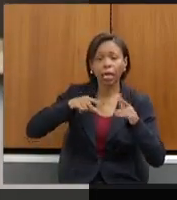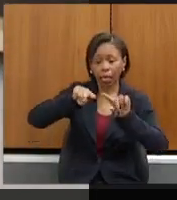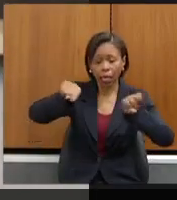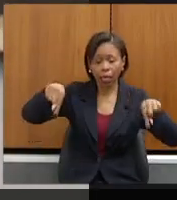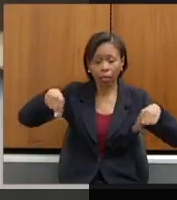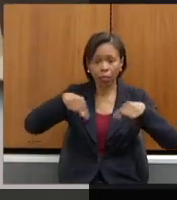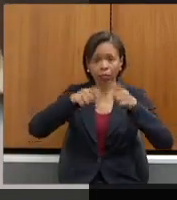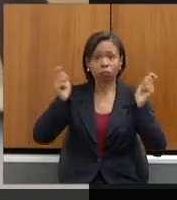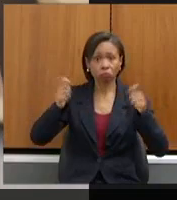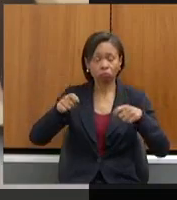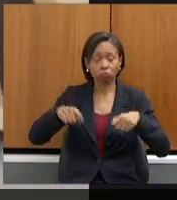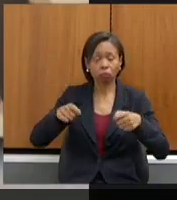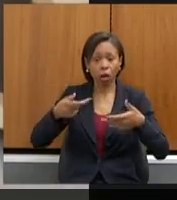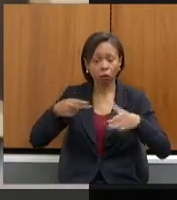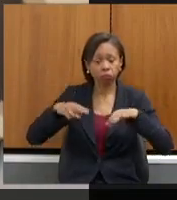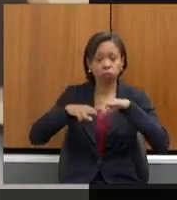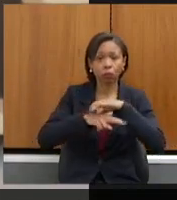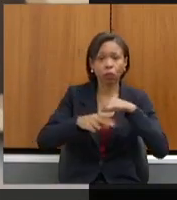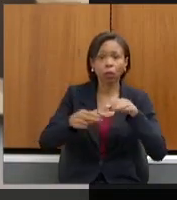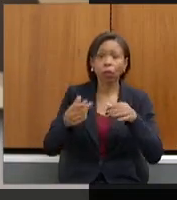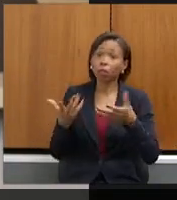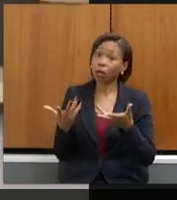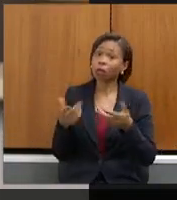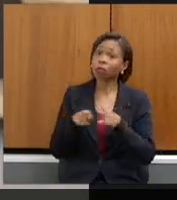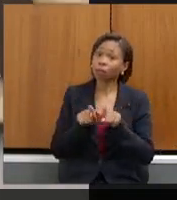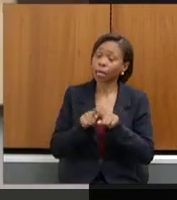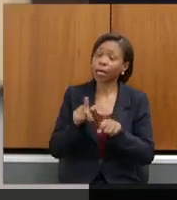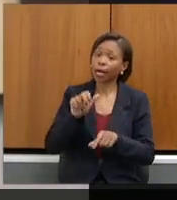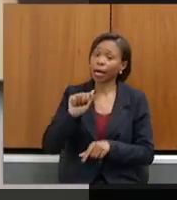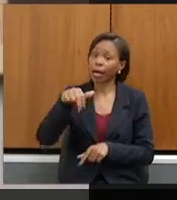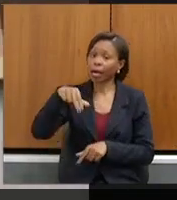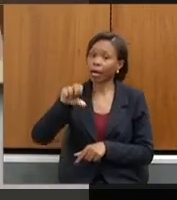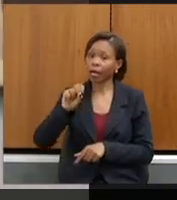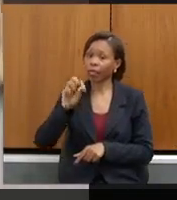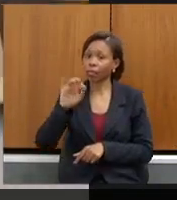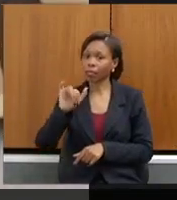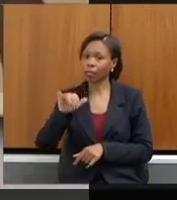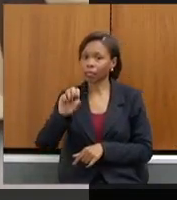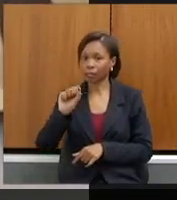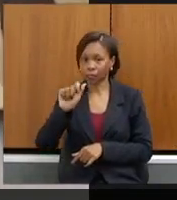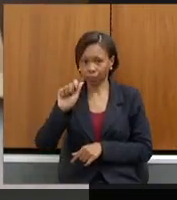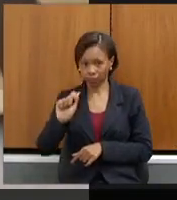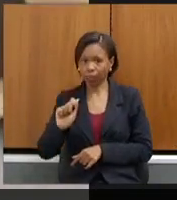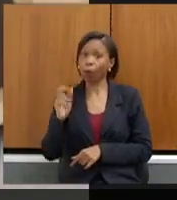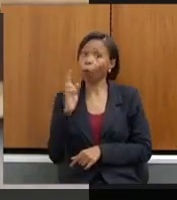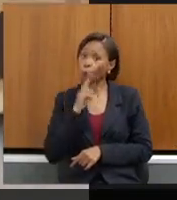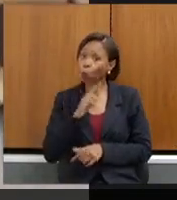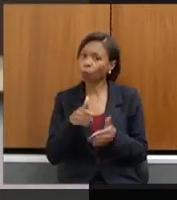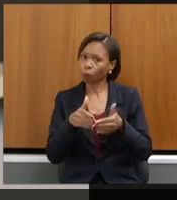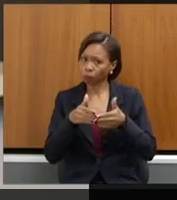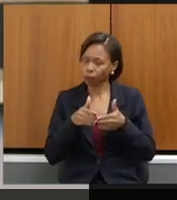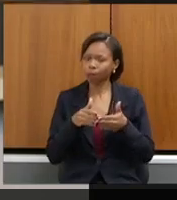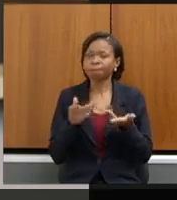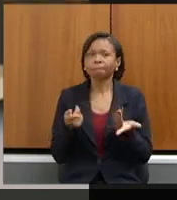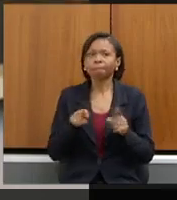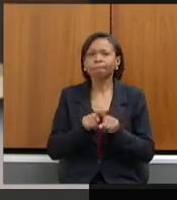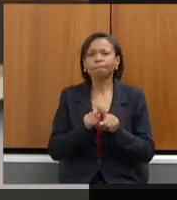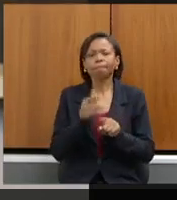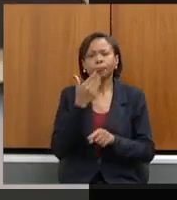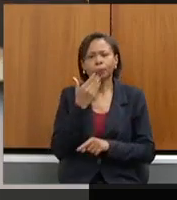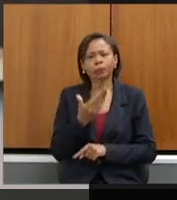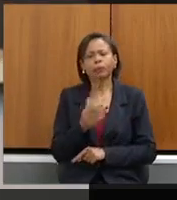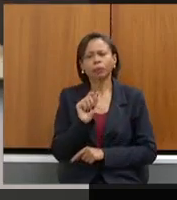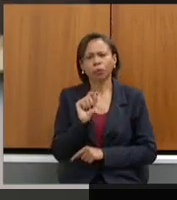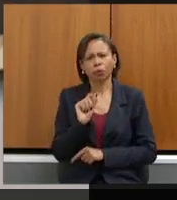também carrinho de anestesia nós queremos então que o senhor é avaliar se isso com urgência outra coisa pedi ao Senhor